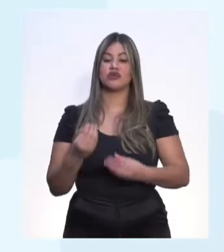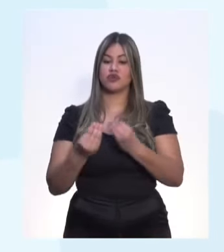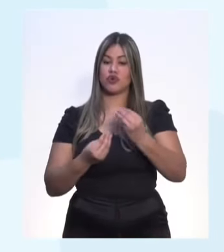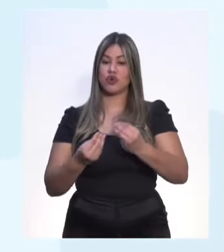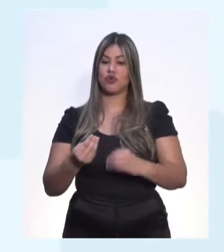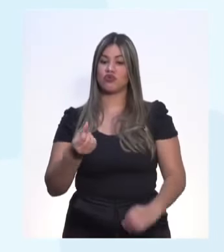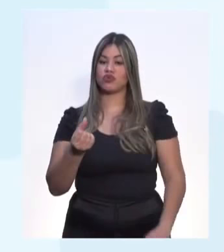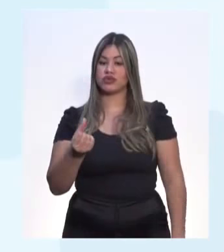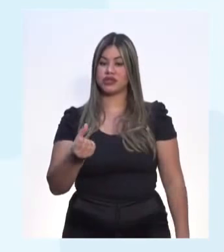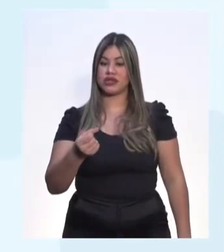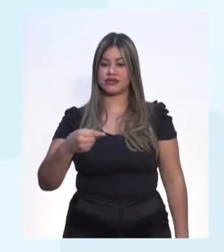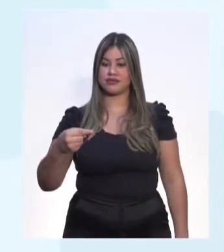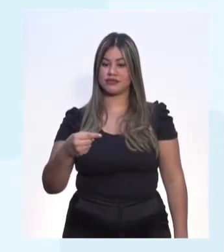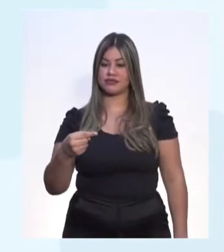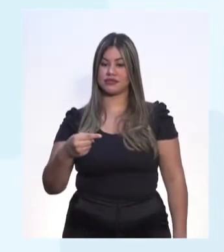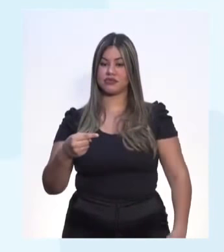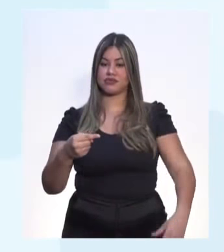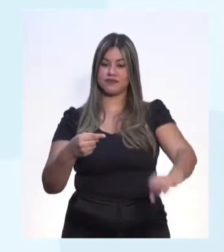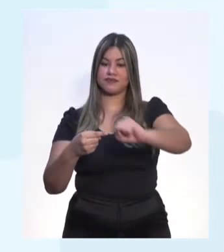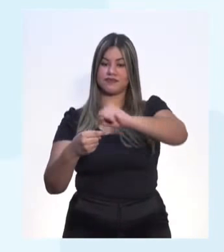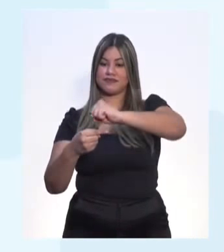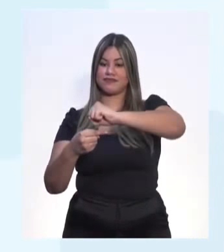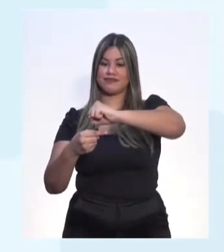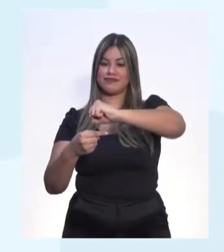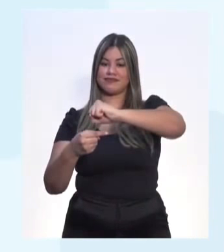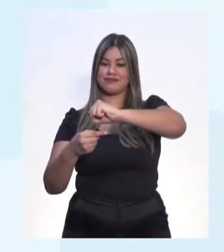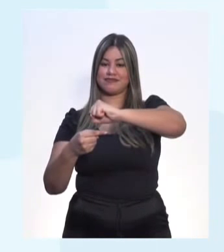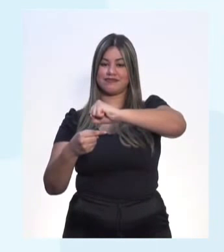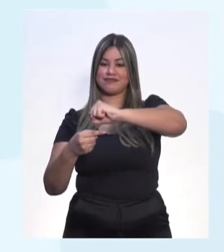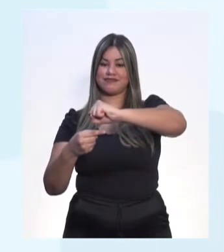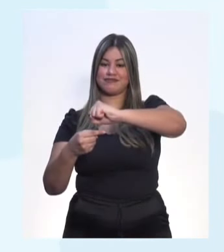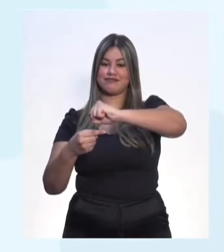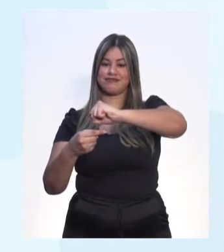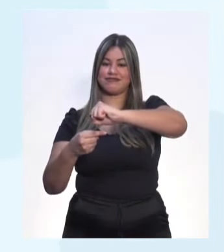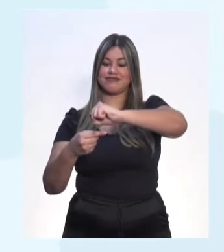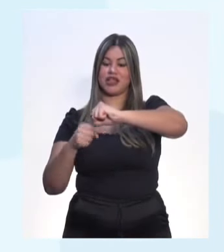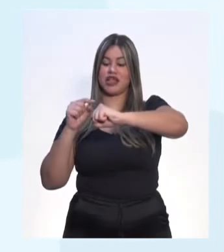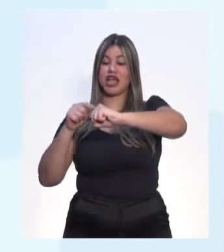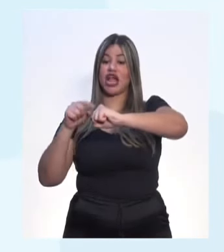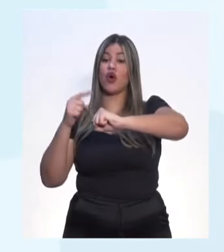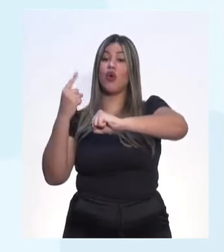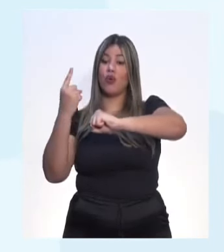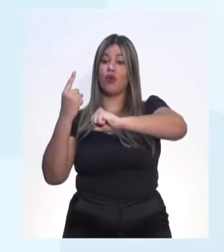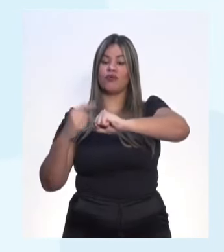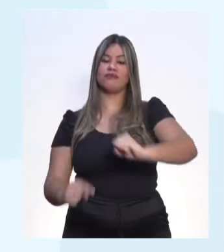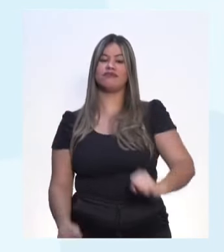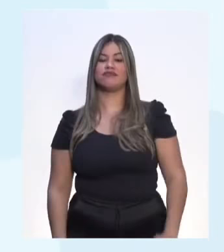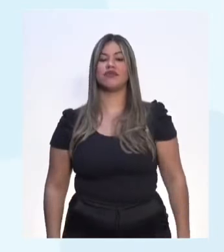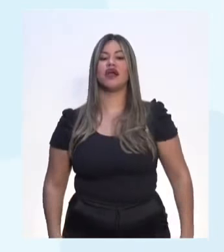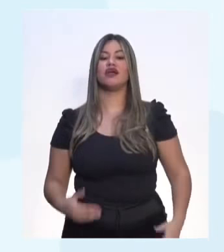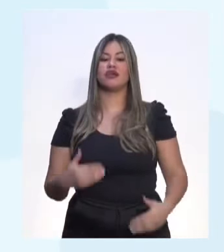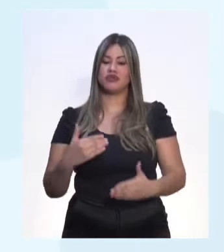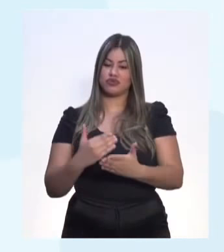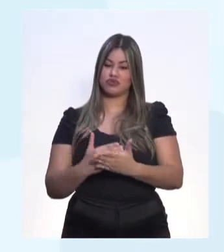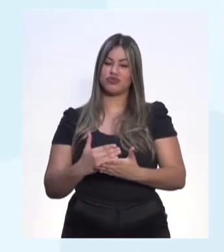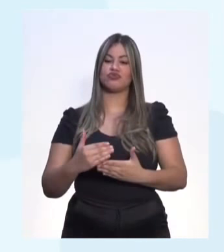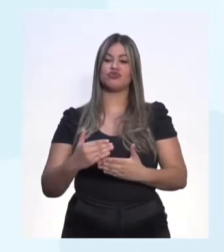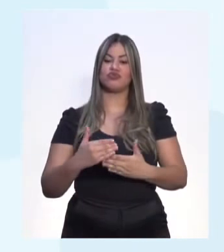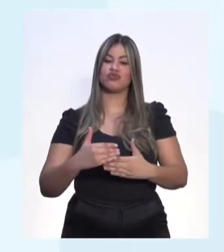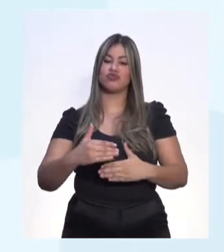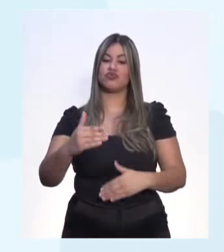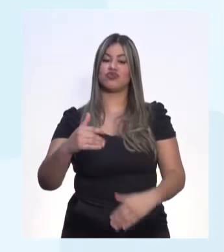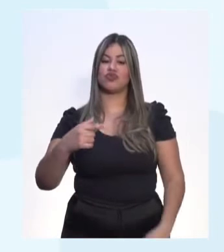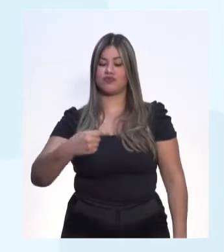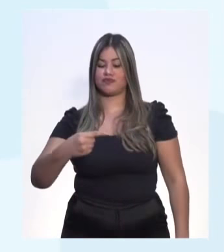seis quem que era a Barrinha que representava o cinco com a bolinha que representava um a E por aí ele vai se estendendo Então você tem por exemplo